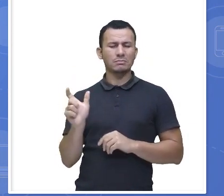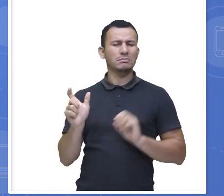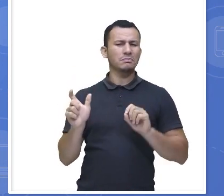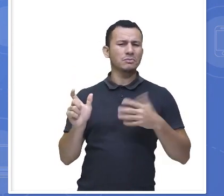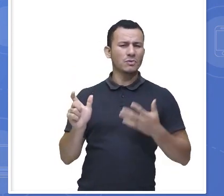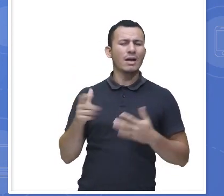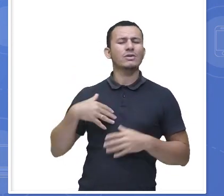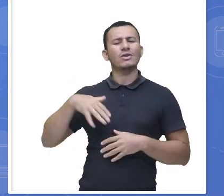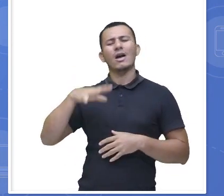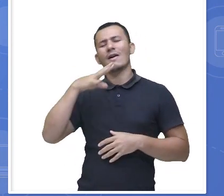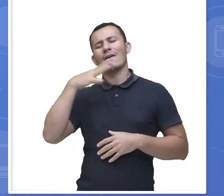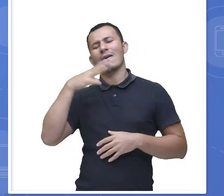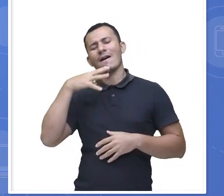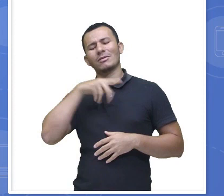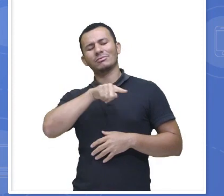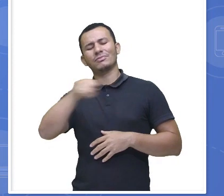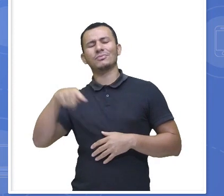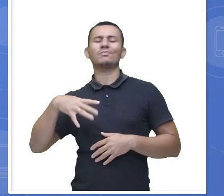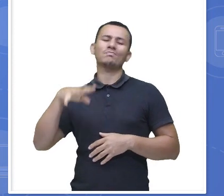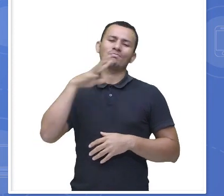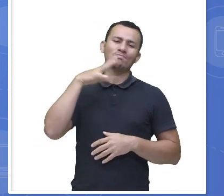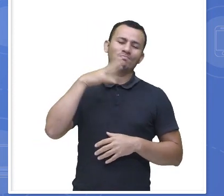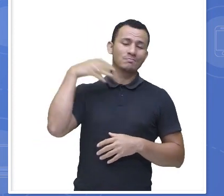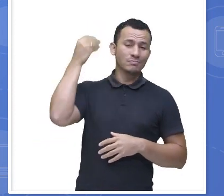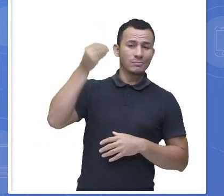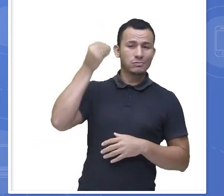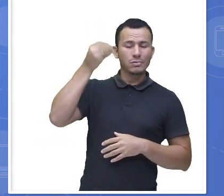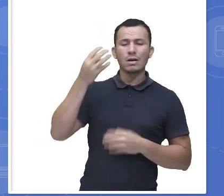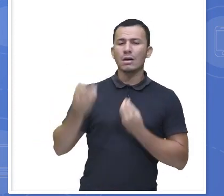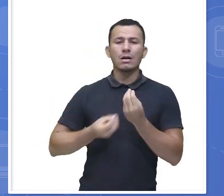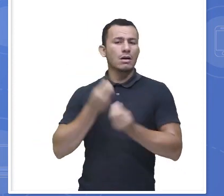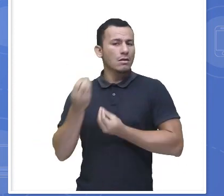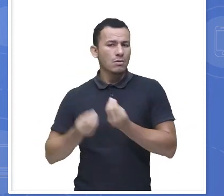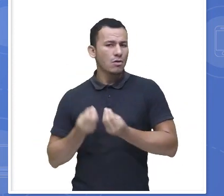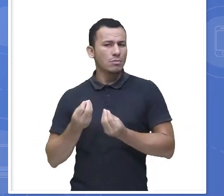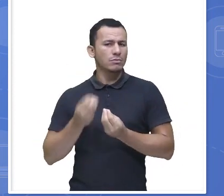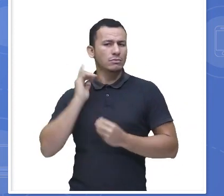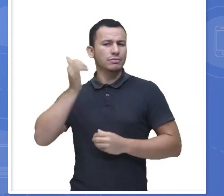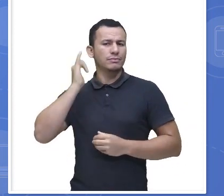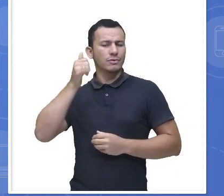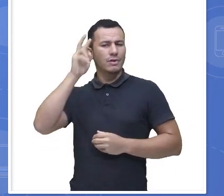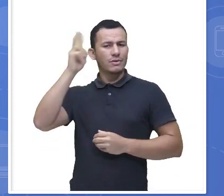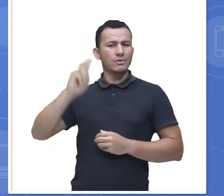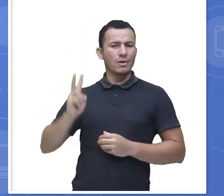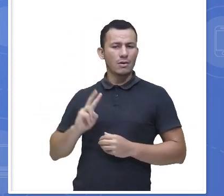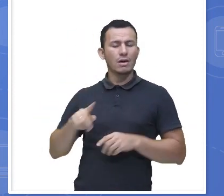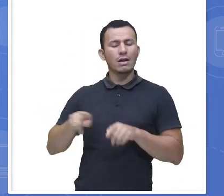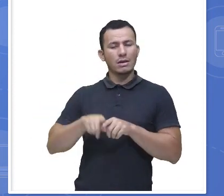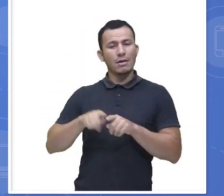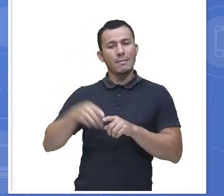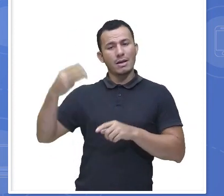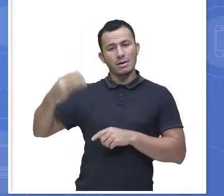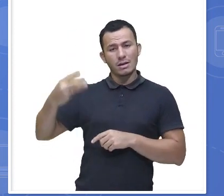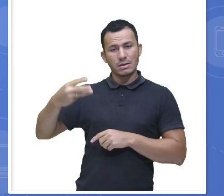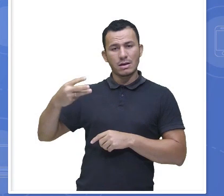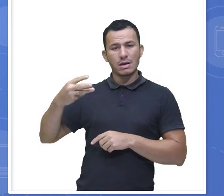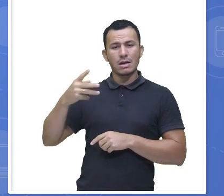sabe de tudo. Como é que ele conta essa história? Ele conta essa história também em terceira